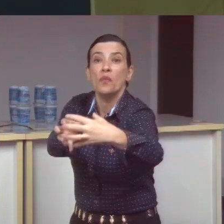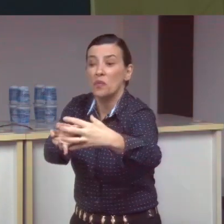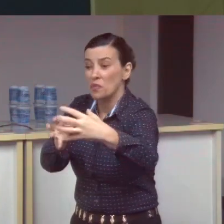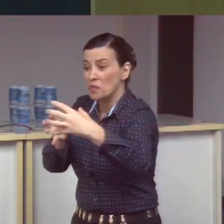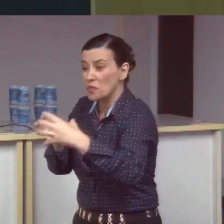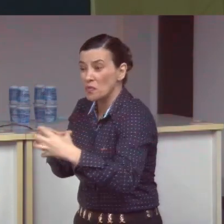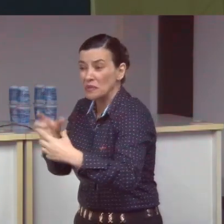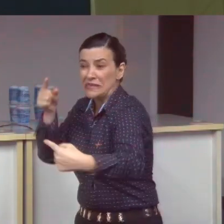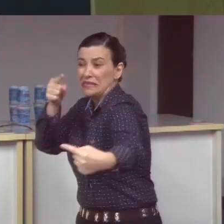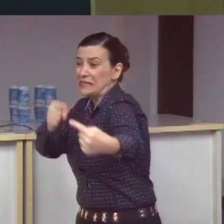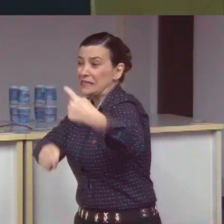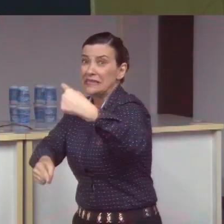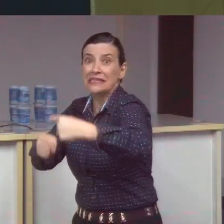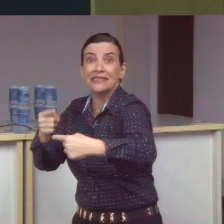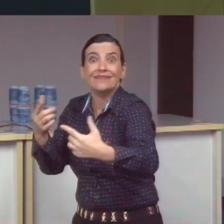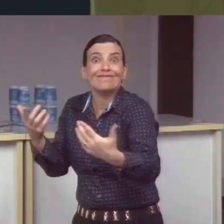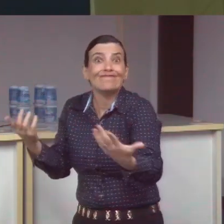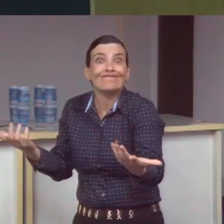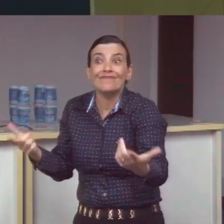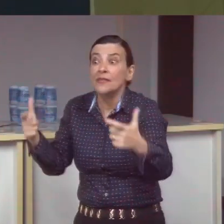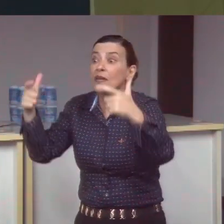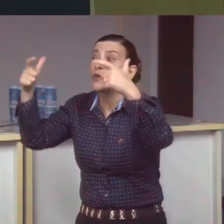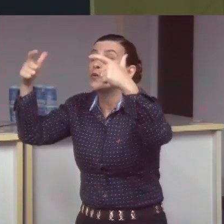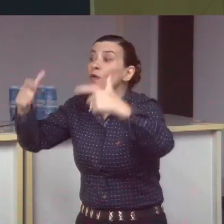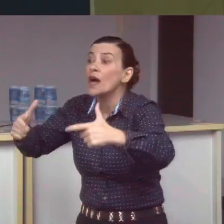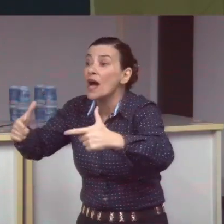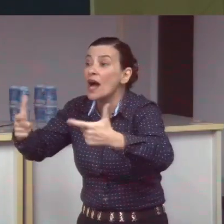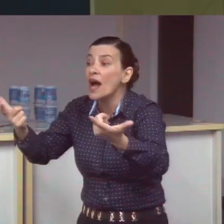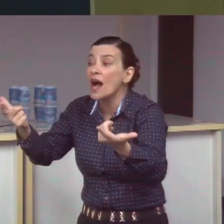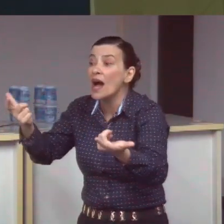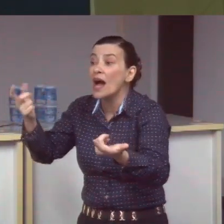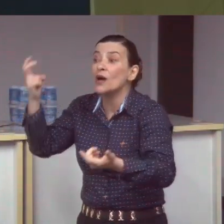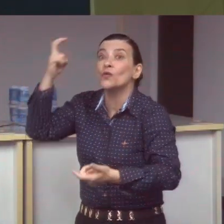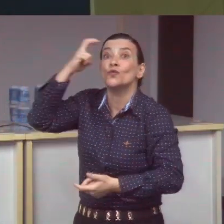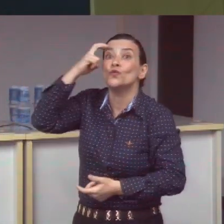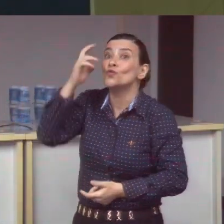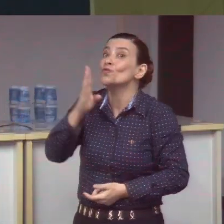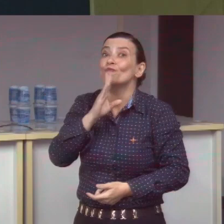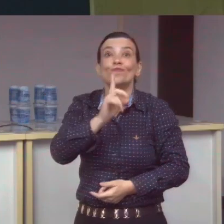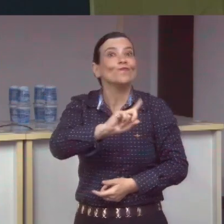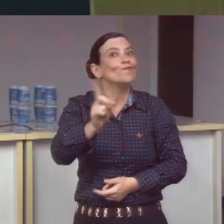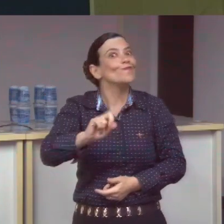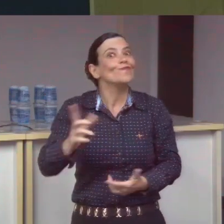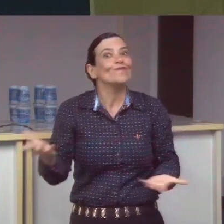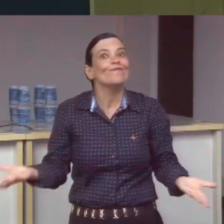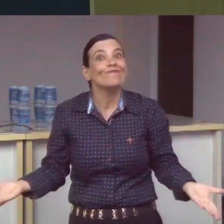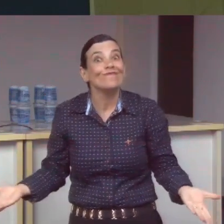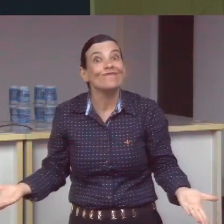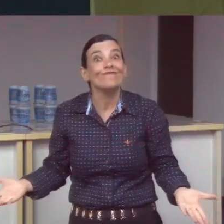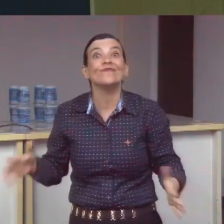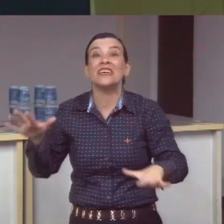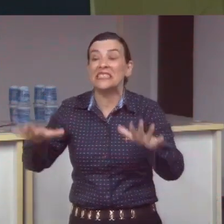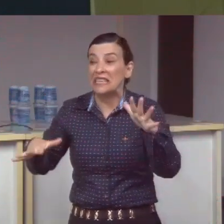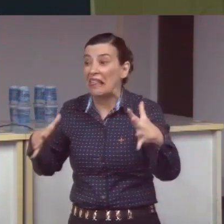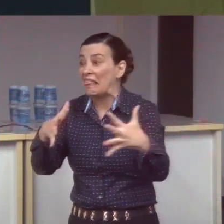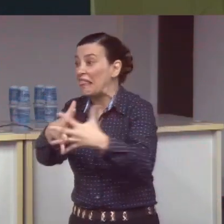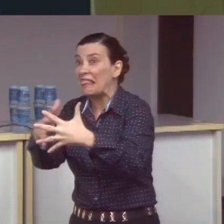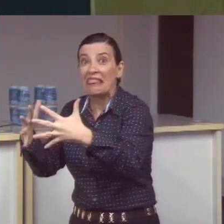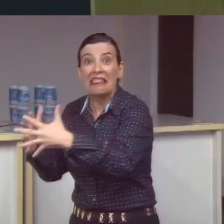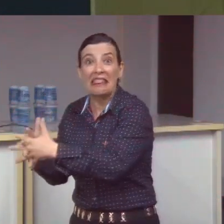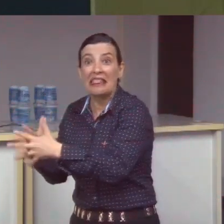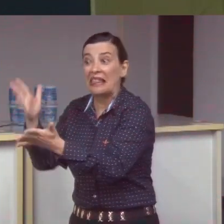aquela comunidade, eu vou arrumar uma grande dificuldade para eles. Né? Eu posso ter facções que